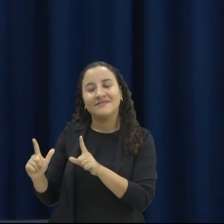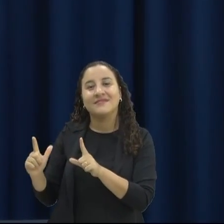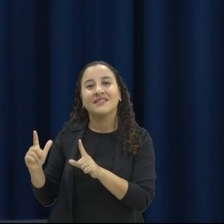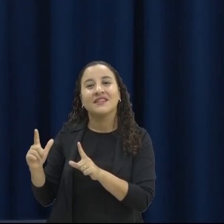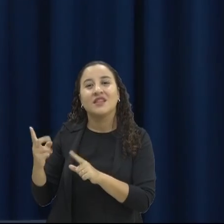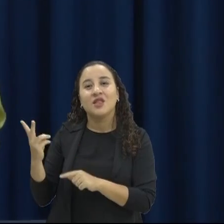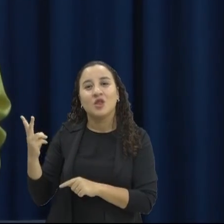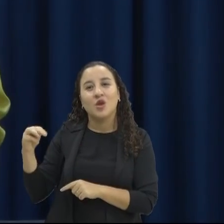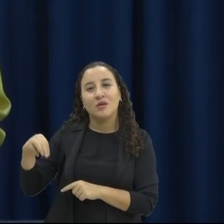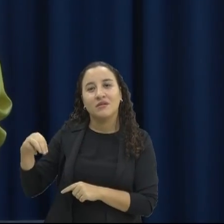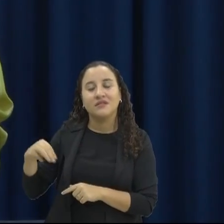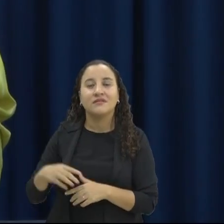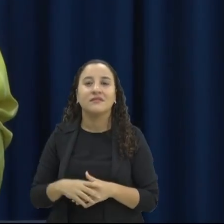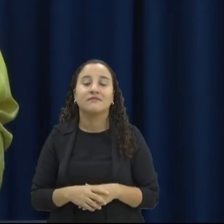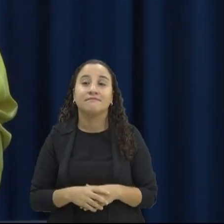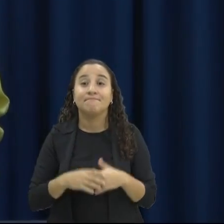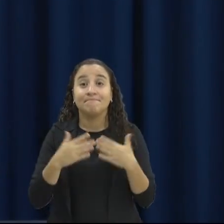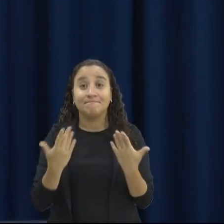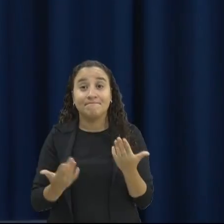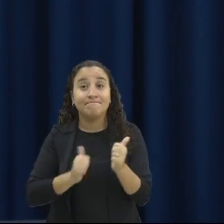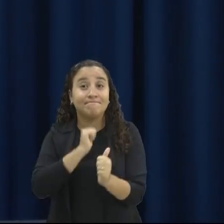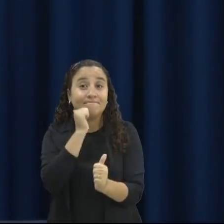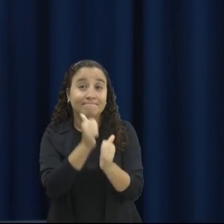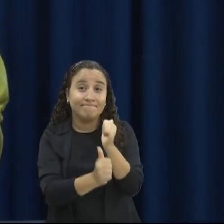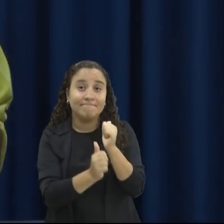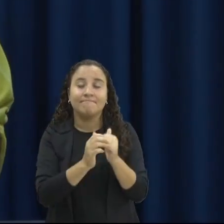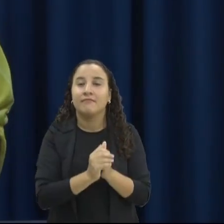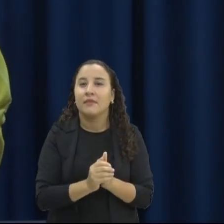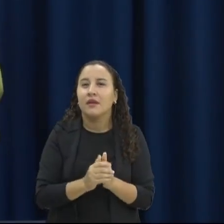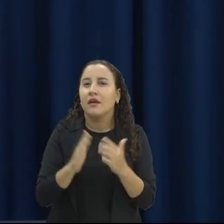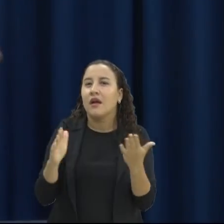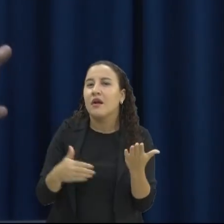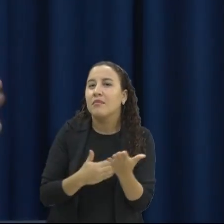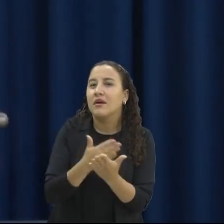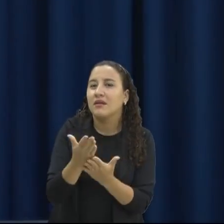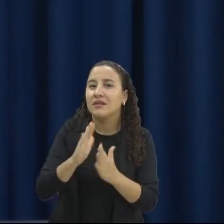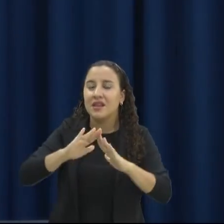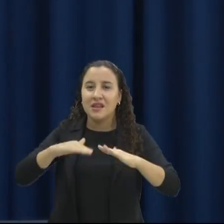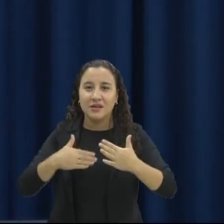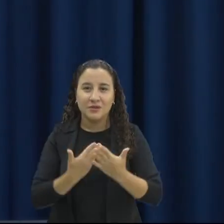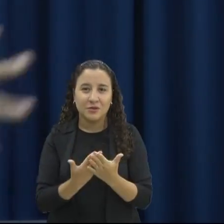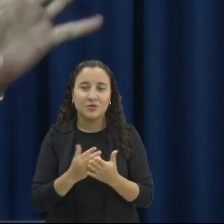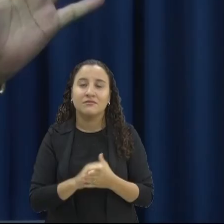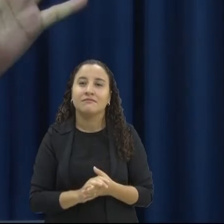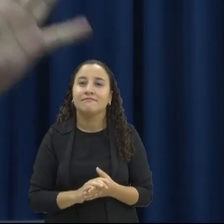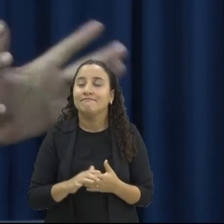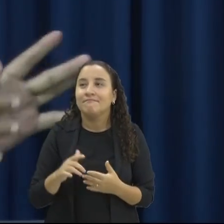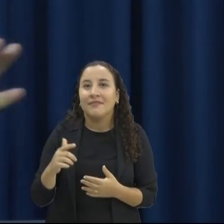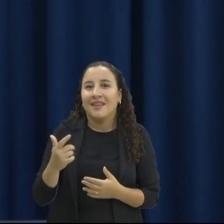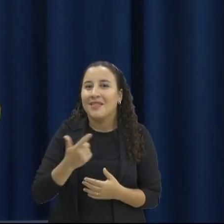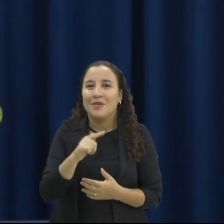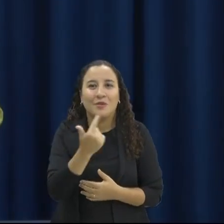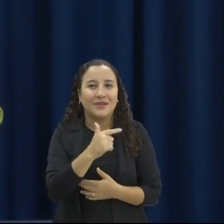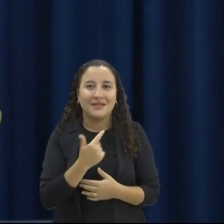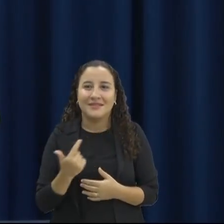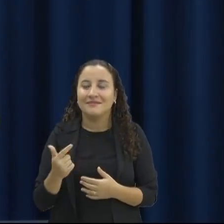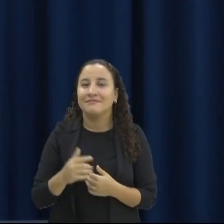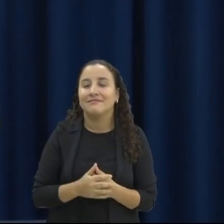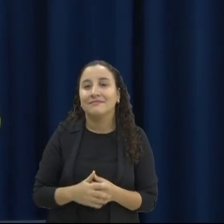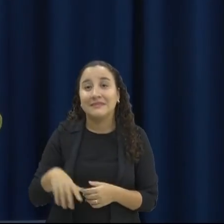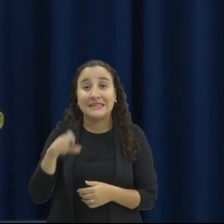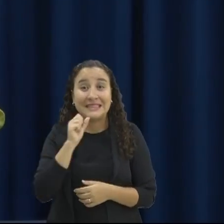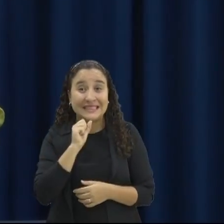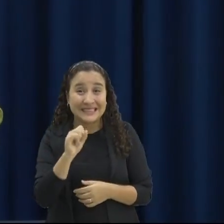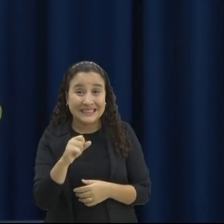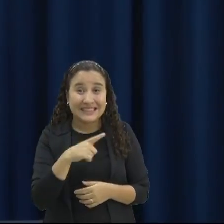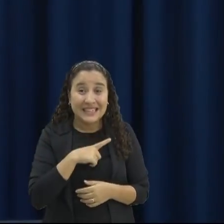2 minutos, candidato. Ora, o esporte deverá começar nas escolas, coisa que não tem. Se tem, é